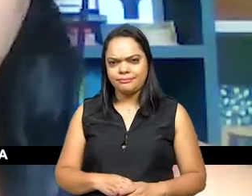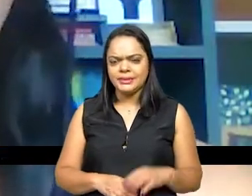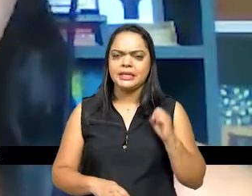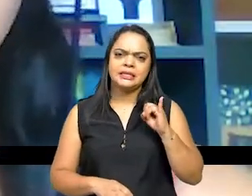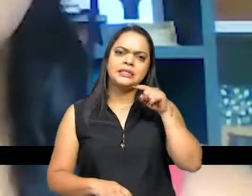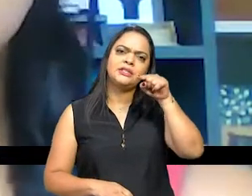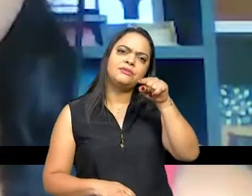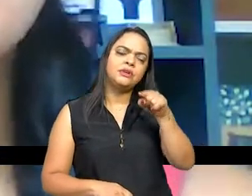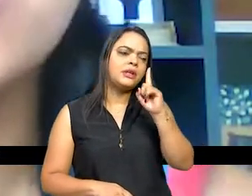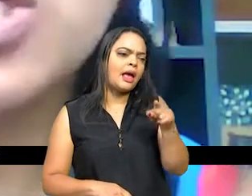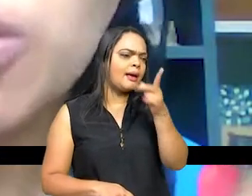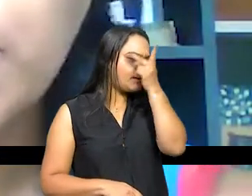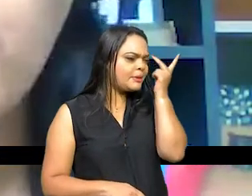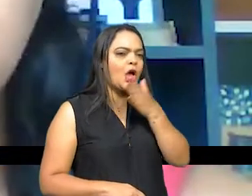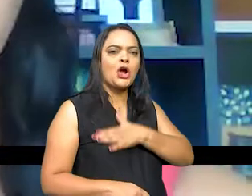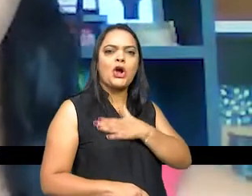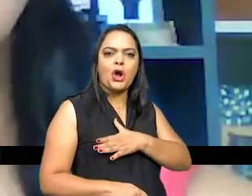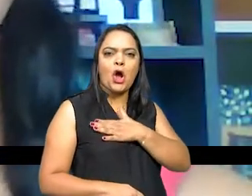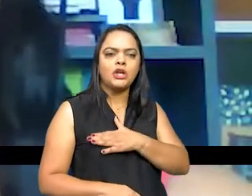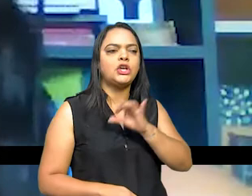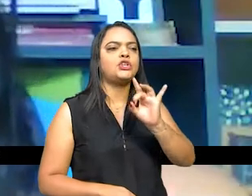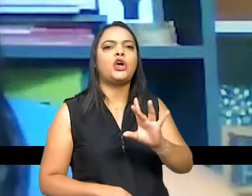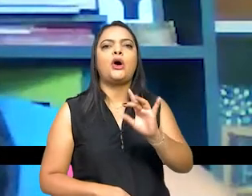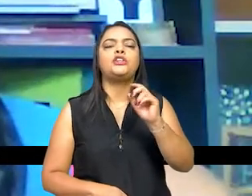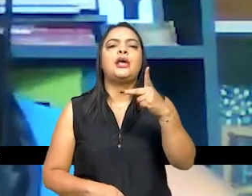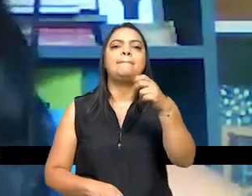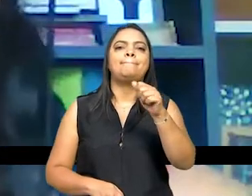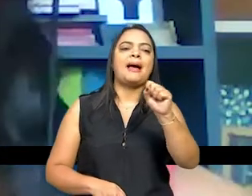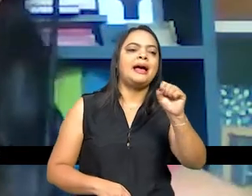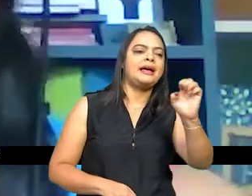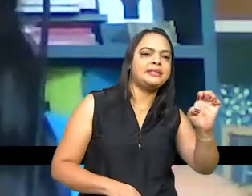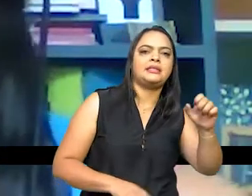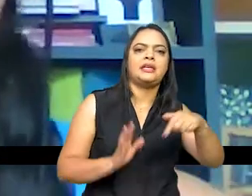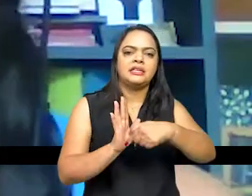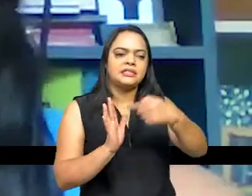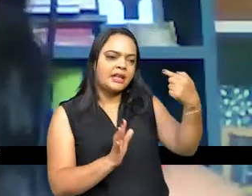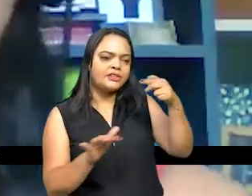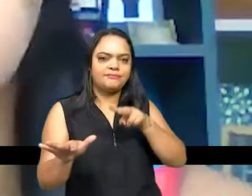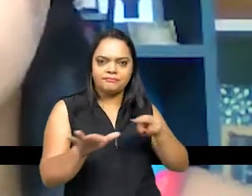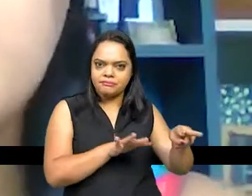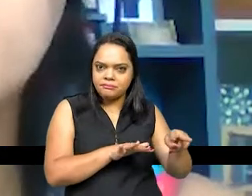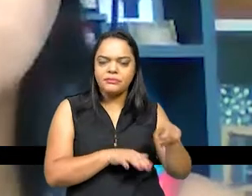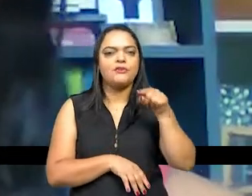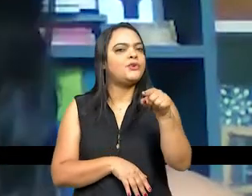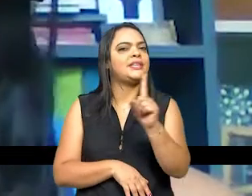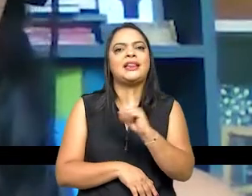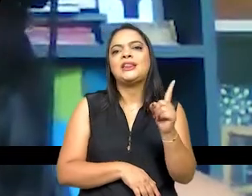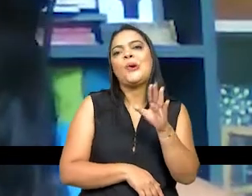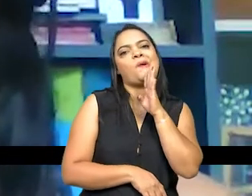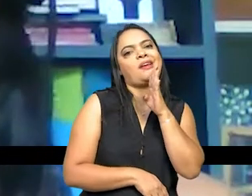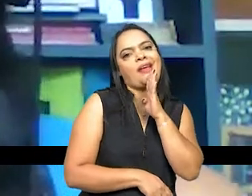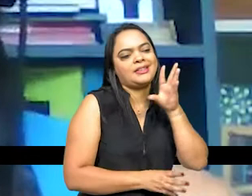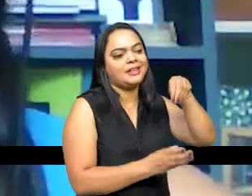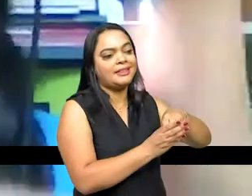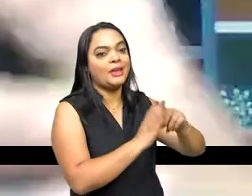você seja um simpatizante que tome passe 7 dias por semana, você não entende desses mistérios, porque os mistérios